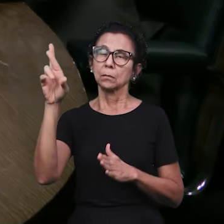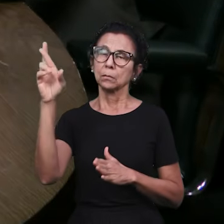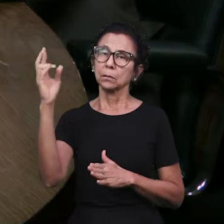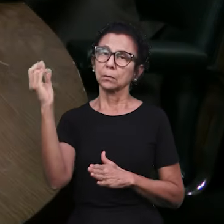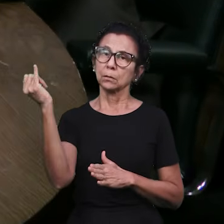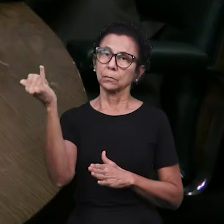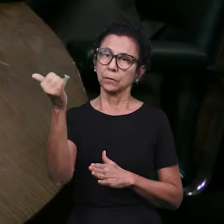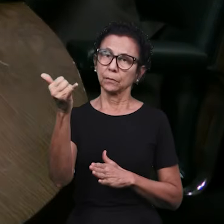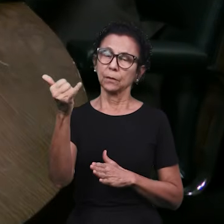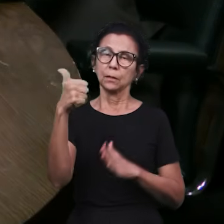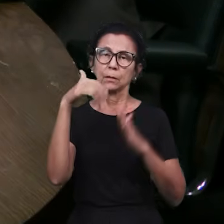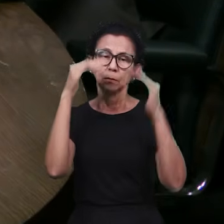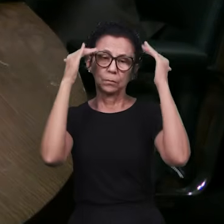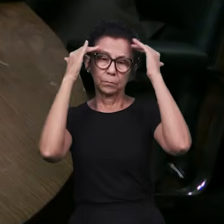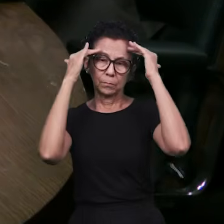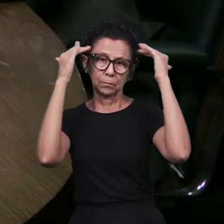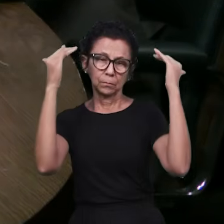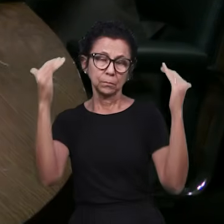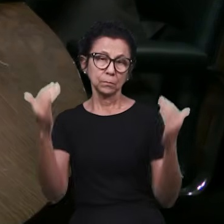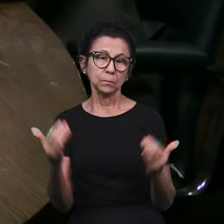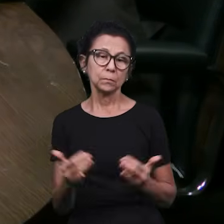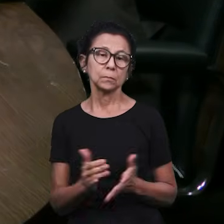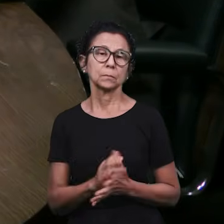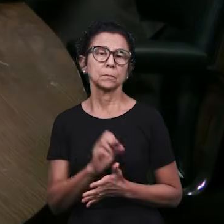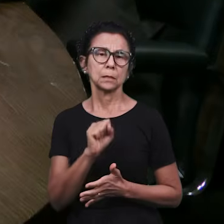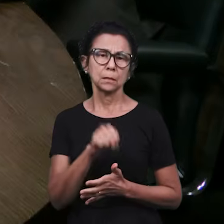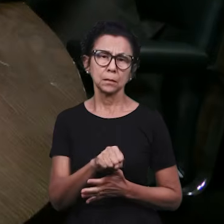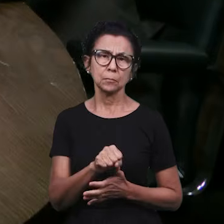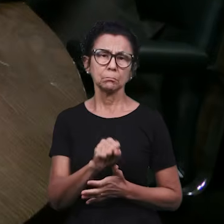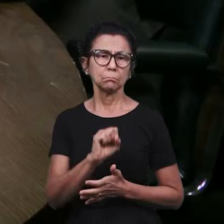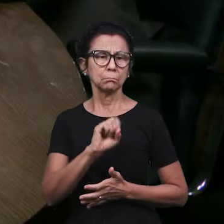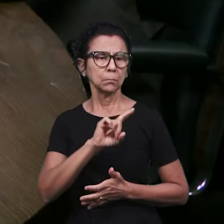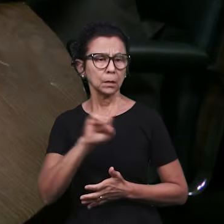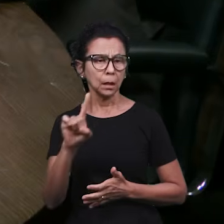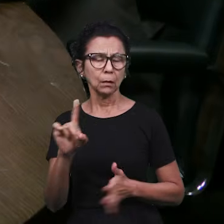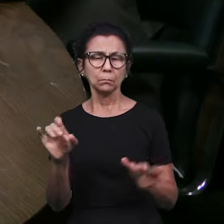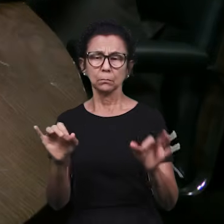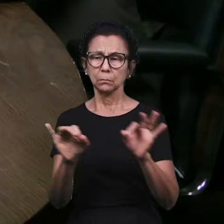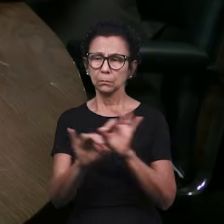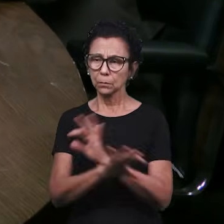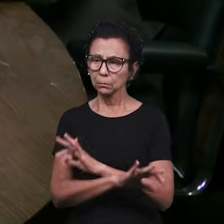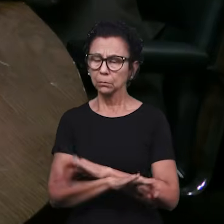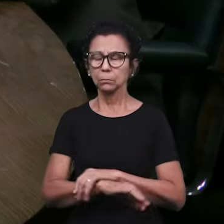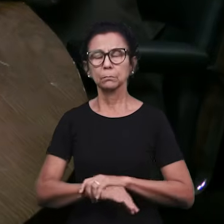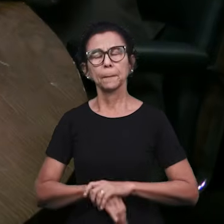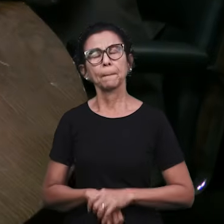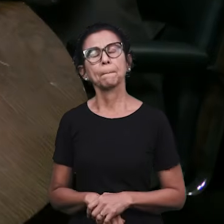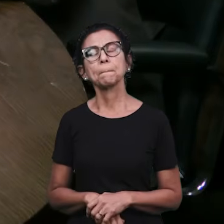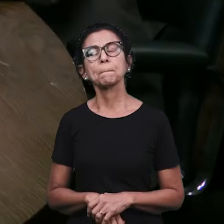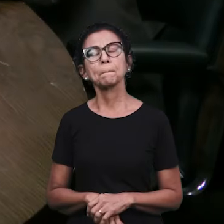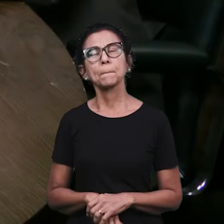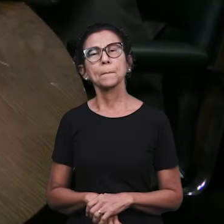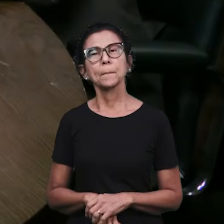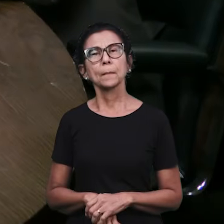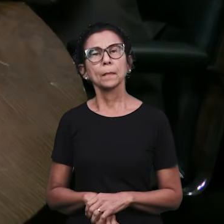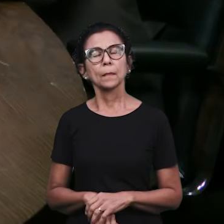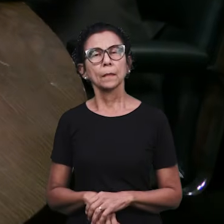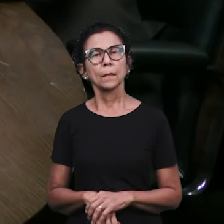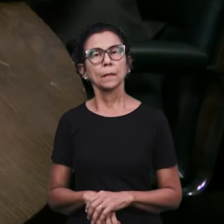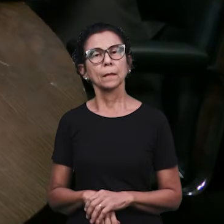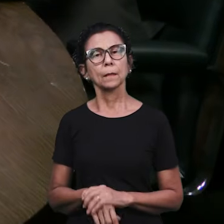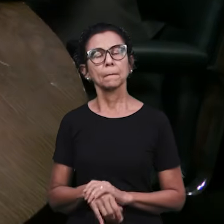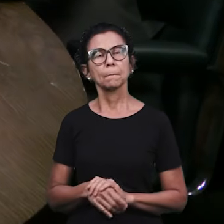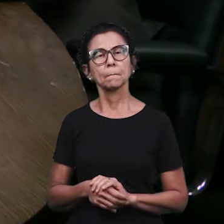falar através da palavra. Exatamente. É sim, é não, é não. E É no isso mesmo. caso aqui, como o profeta